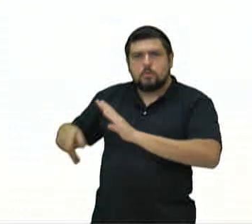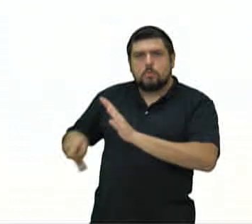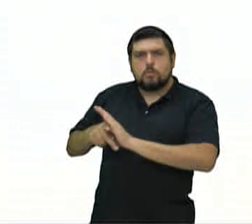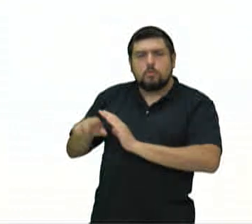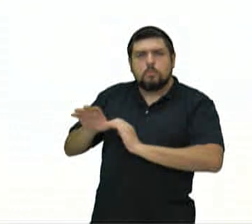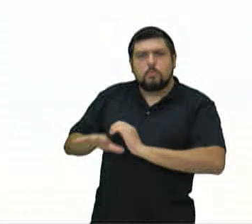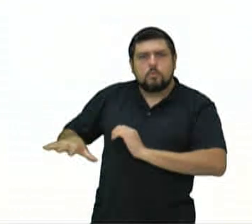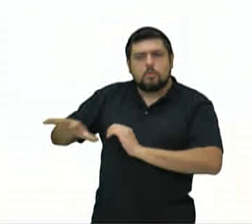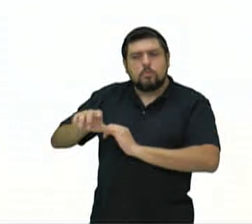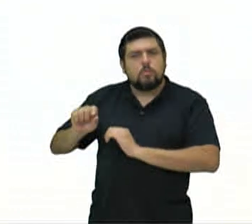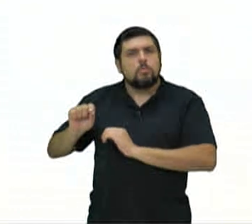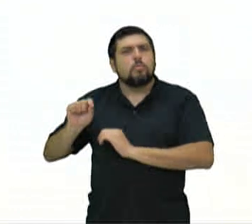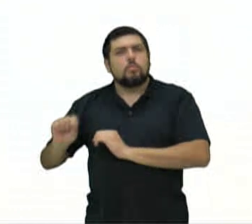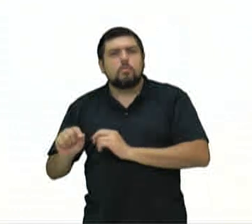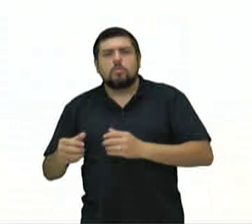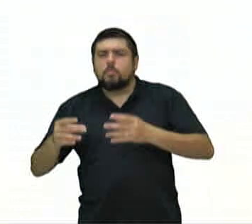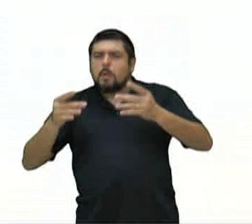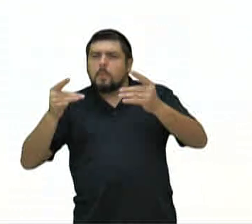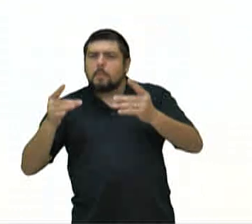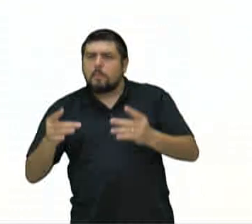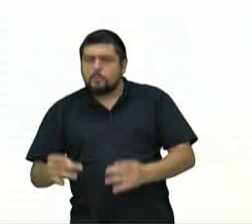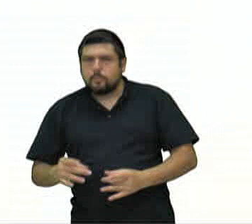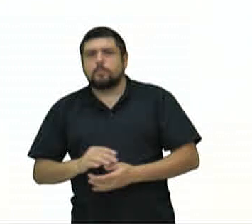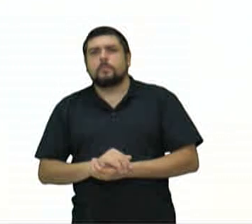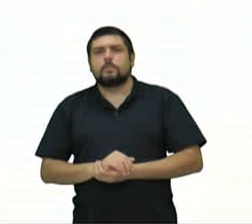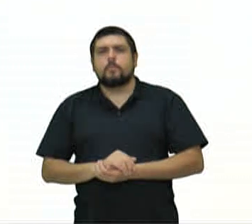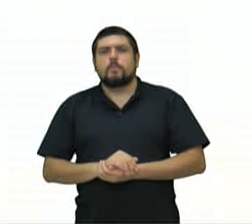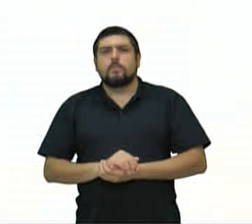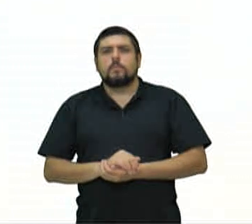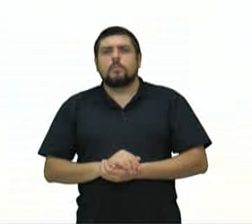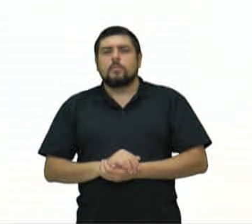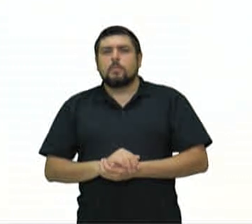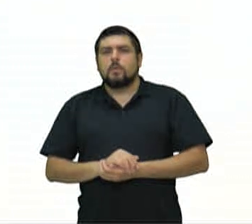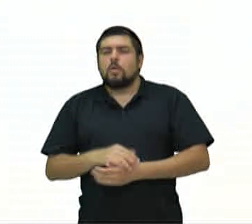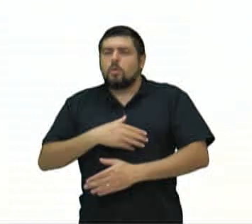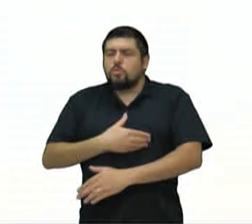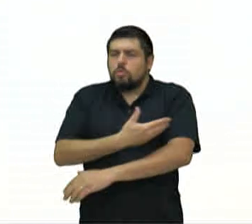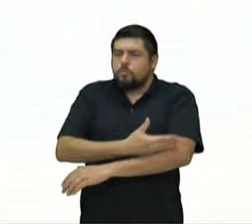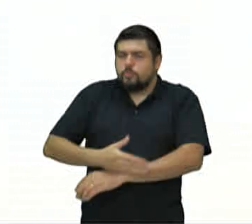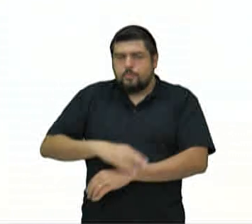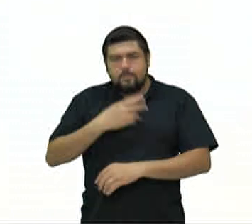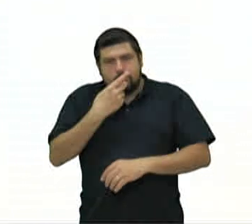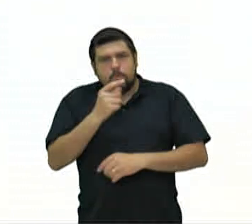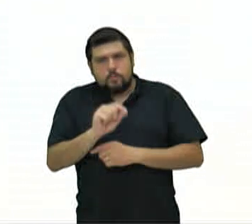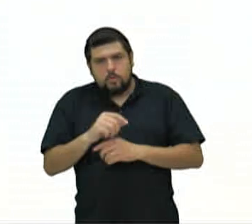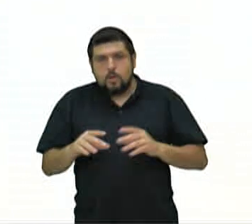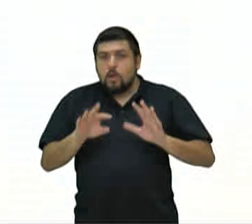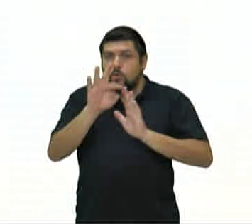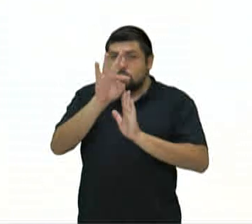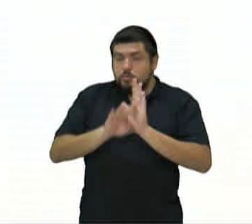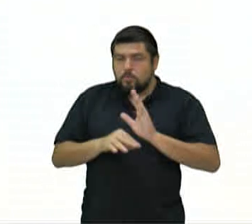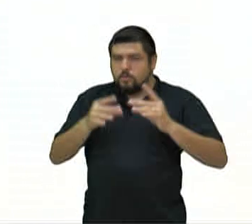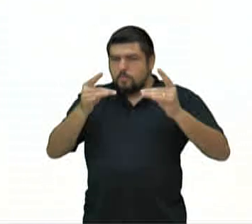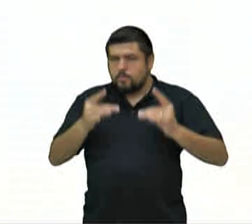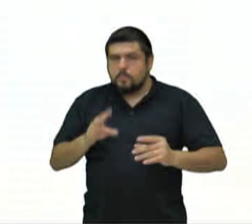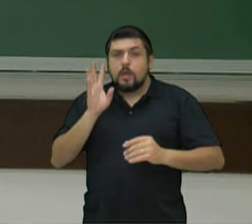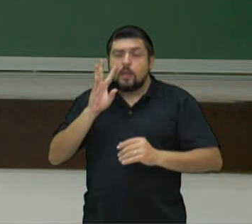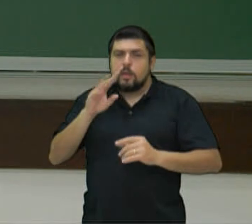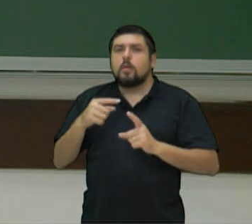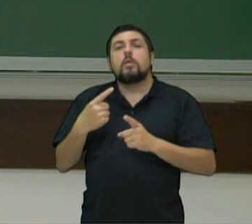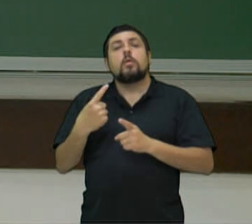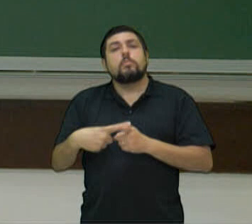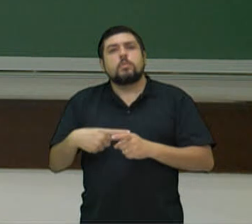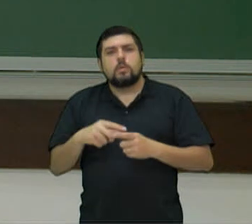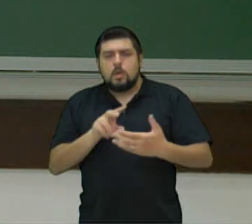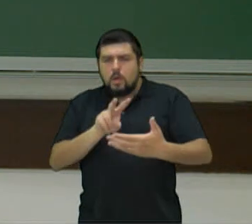sobre aquilo que está sendo detalhado. Eu costumo dizer que o texto descritivo ele é legal porque conforme você está lendo o texto,